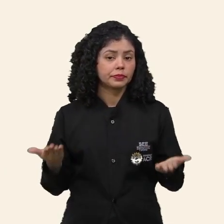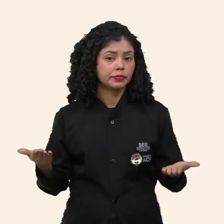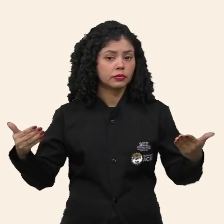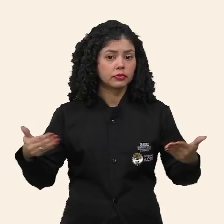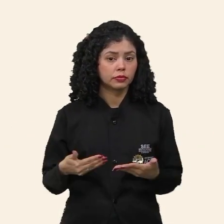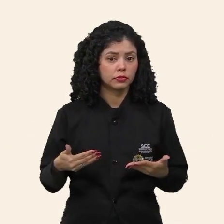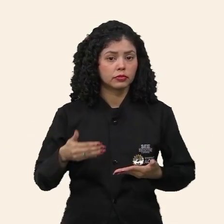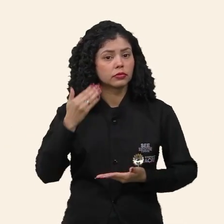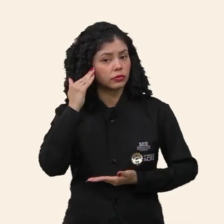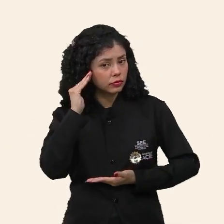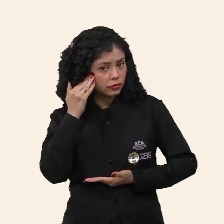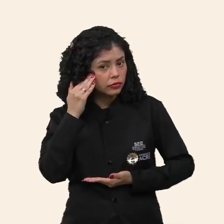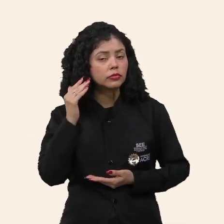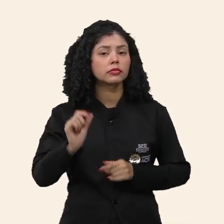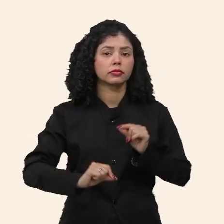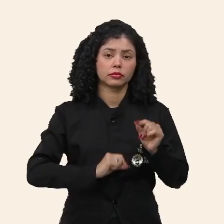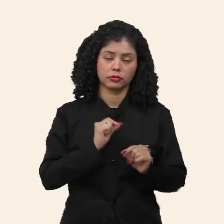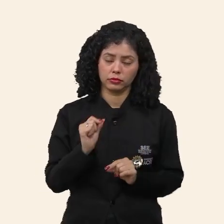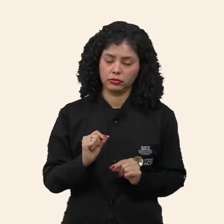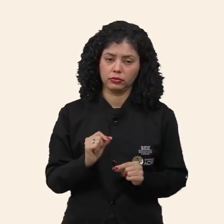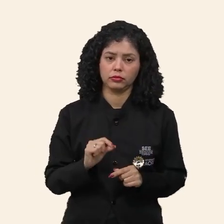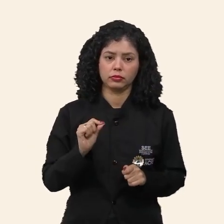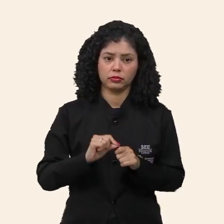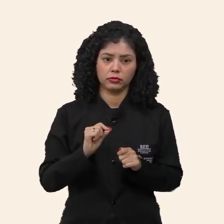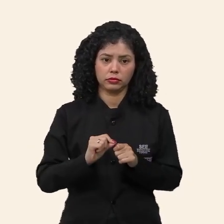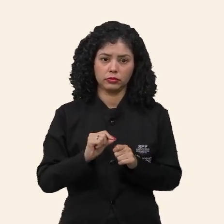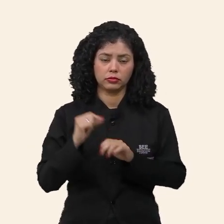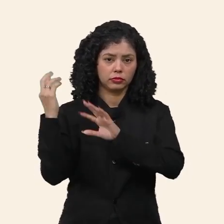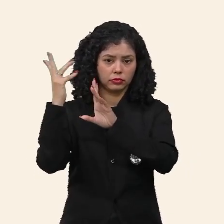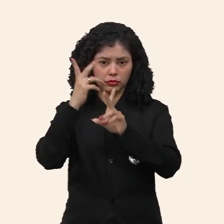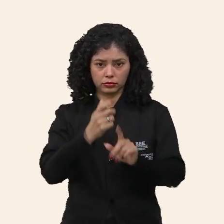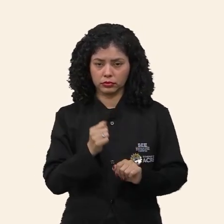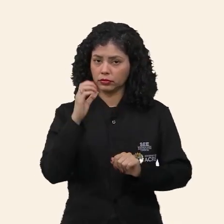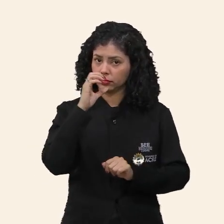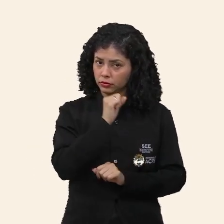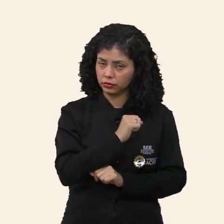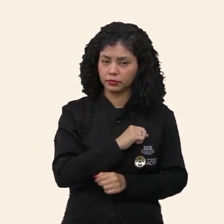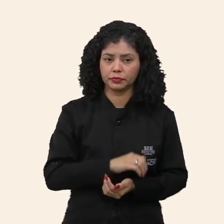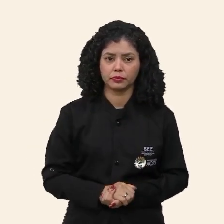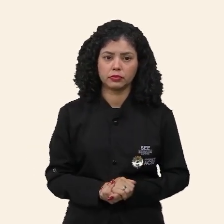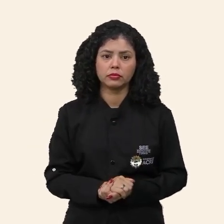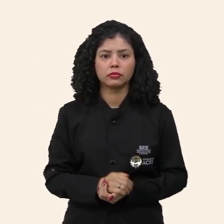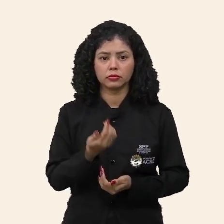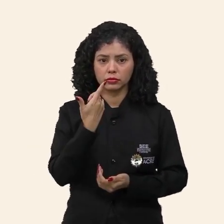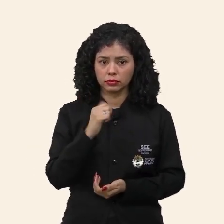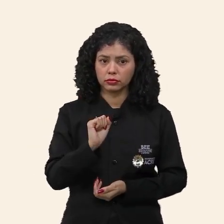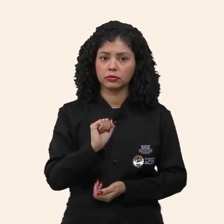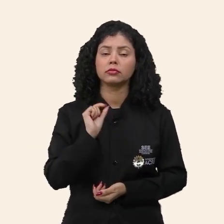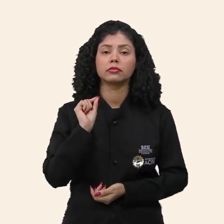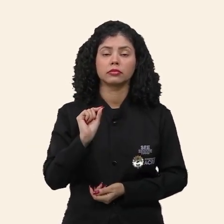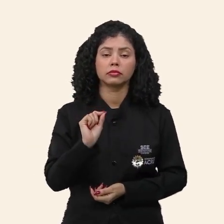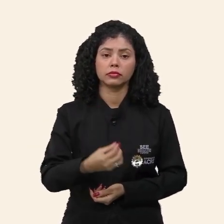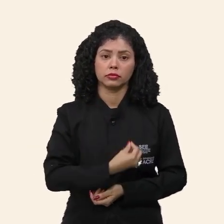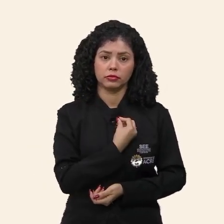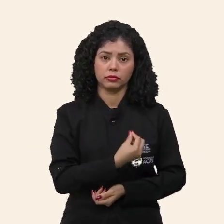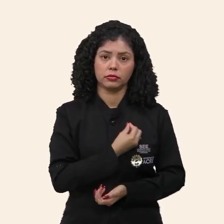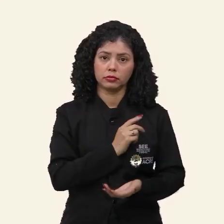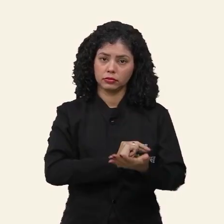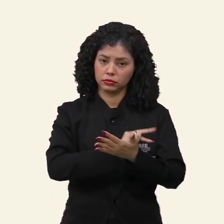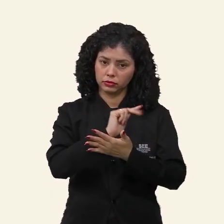Agora que nós compreendemos, vamos fazer uma revisãozinha básica. A língua, ela é o quê? Ela é